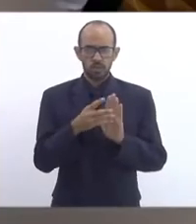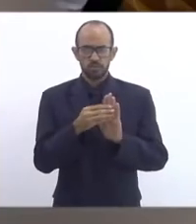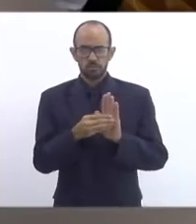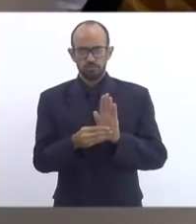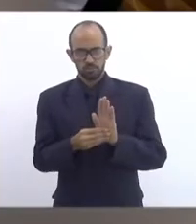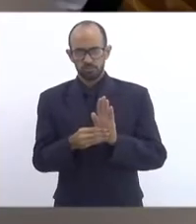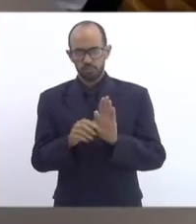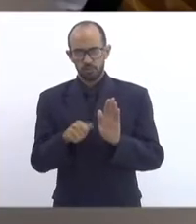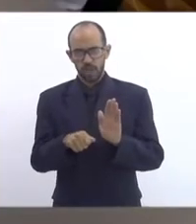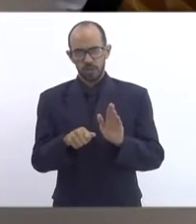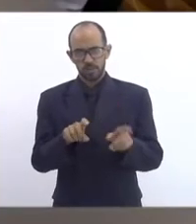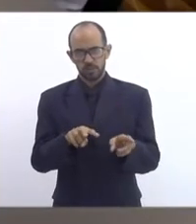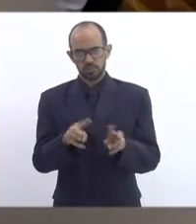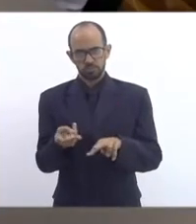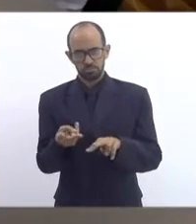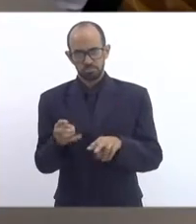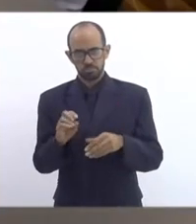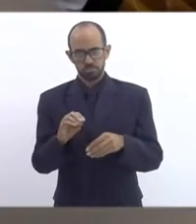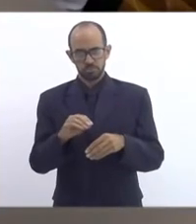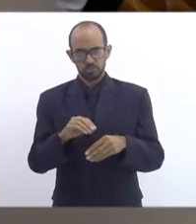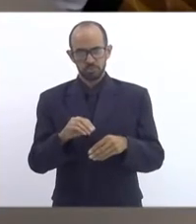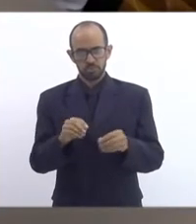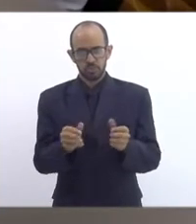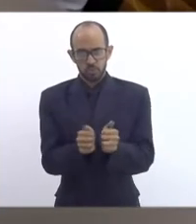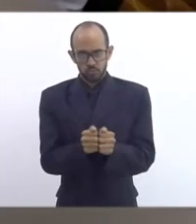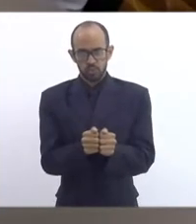inclui a transferência. Boa.